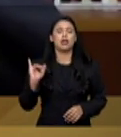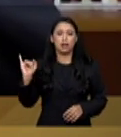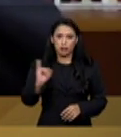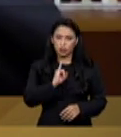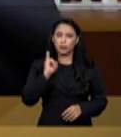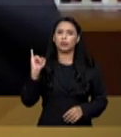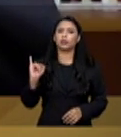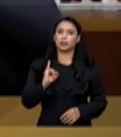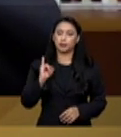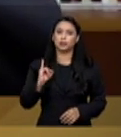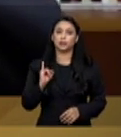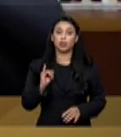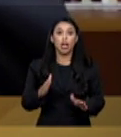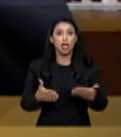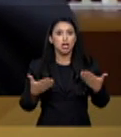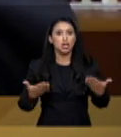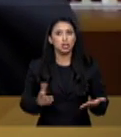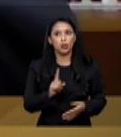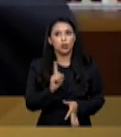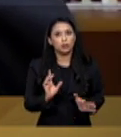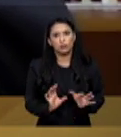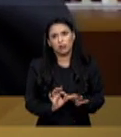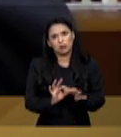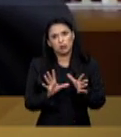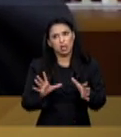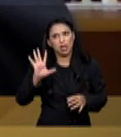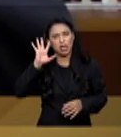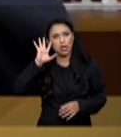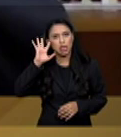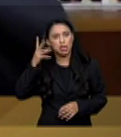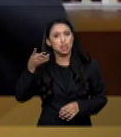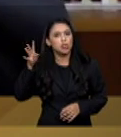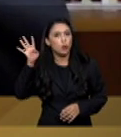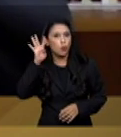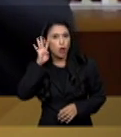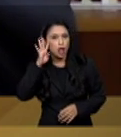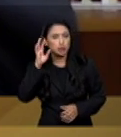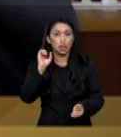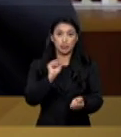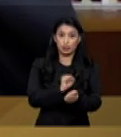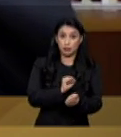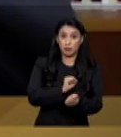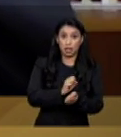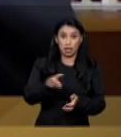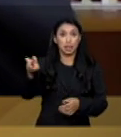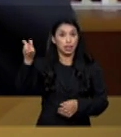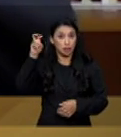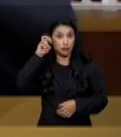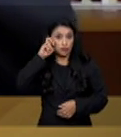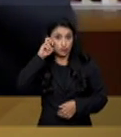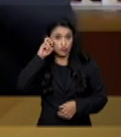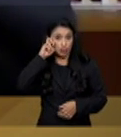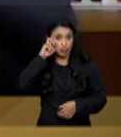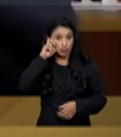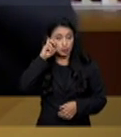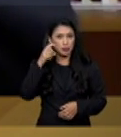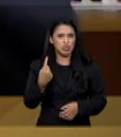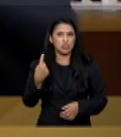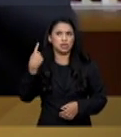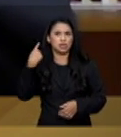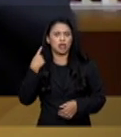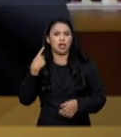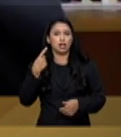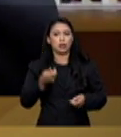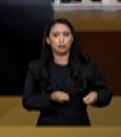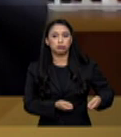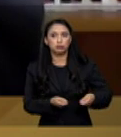institucionalmente relevante. Por isso, eu não liberei a decisão na quarta e aguardei para, na quinta-feira, colocá-la em